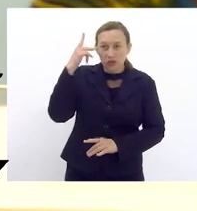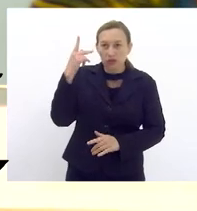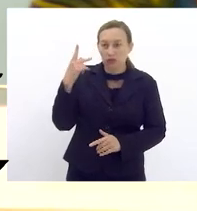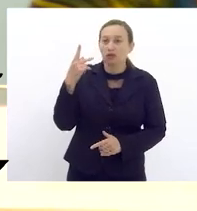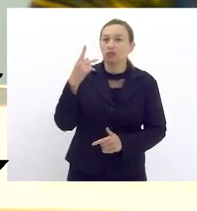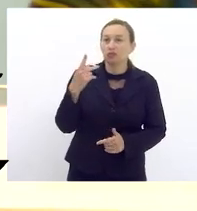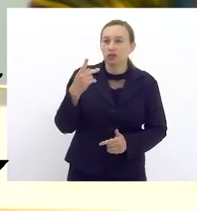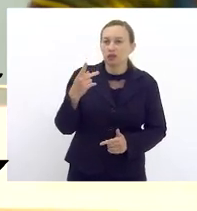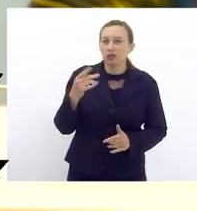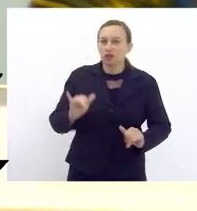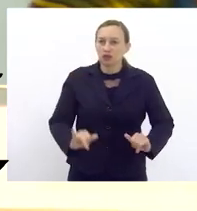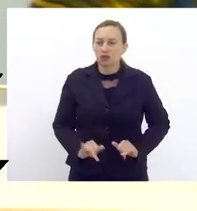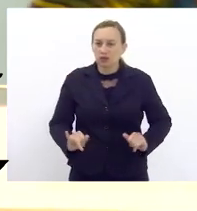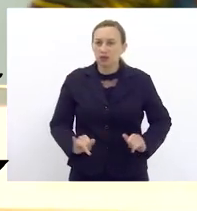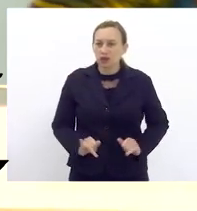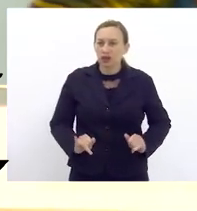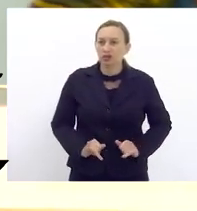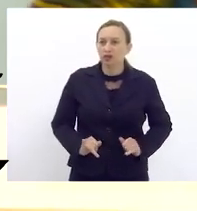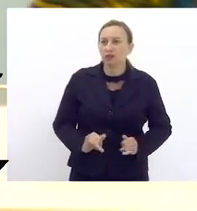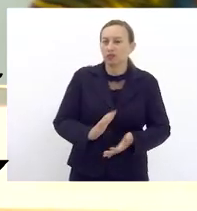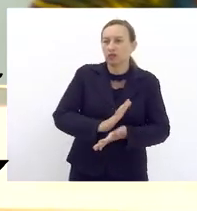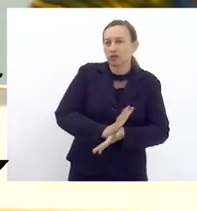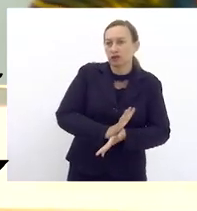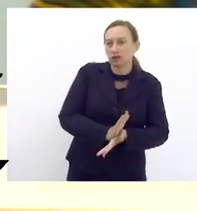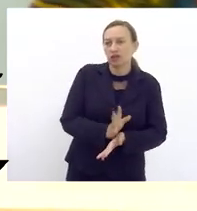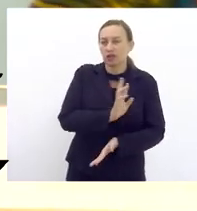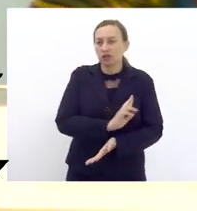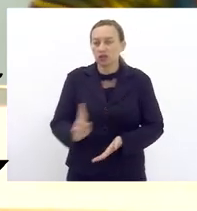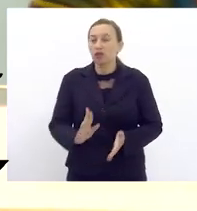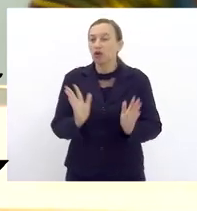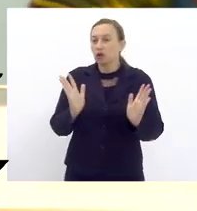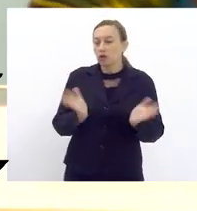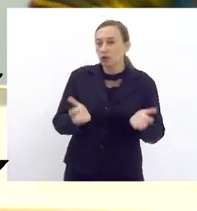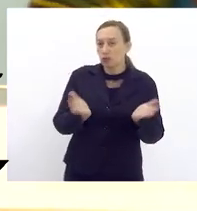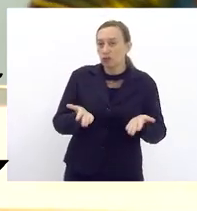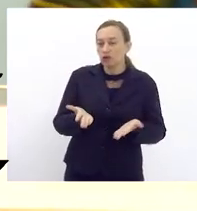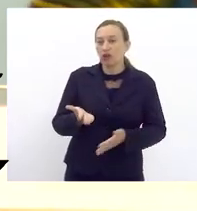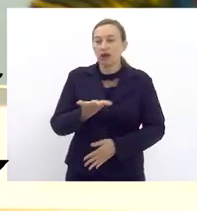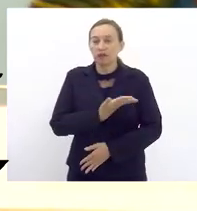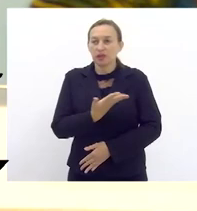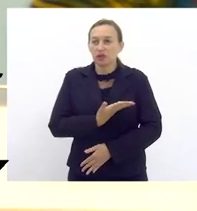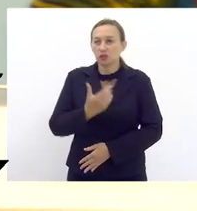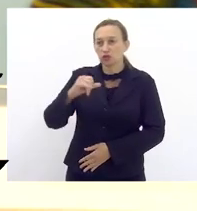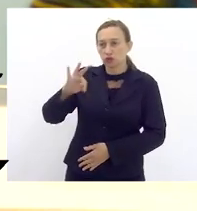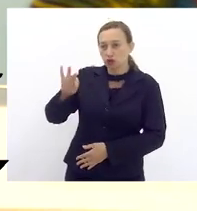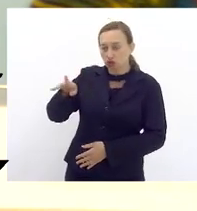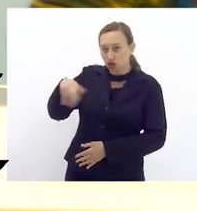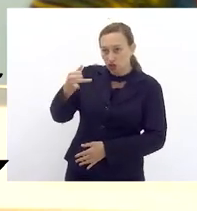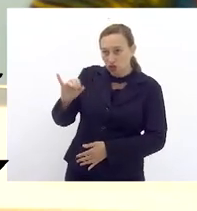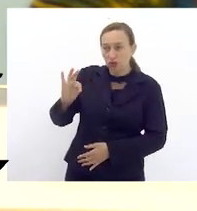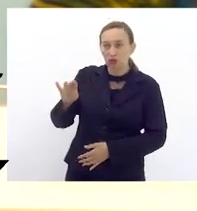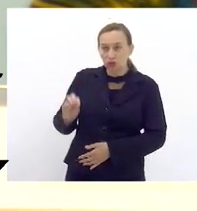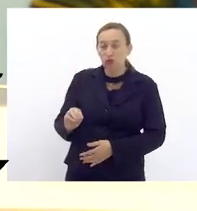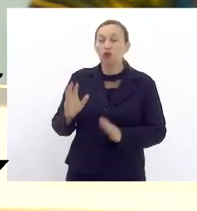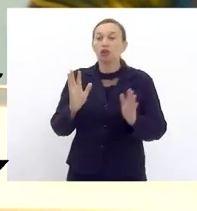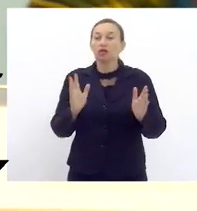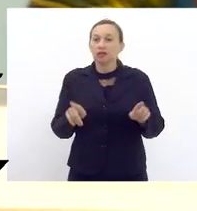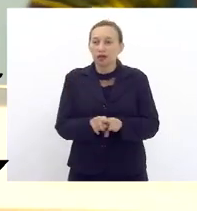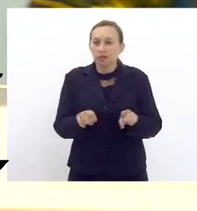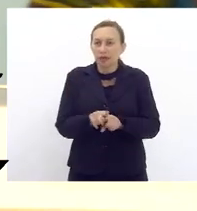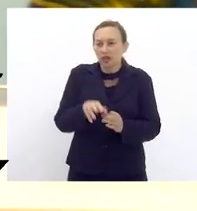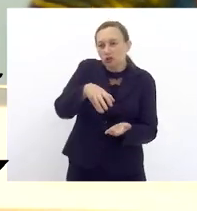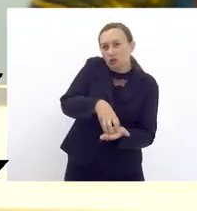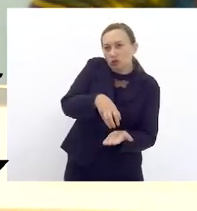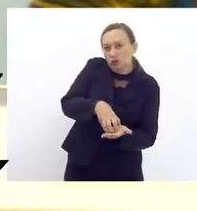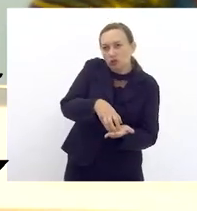E hoje virou Superintendência tá o nosso amigo lá que é o Justino e quero falar também de um de um órgão que eu